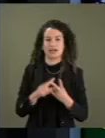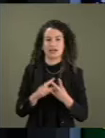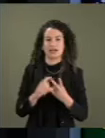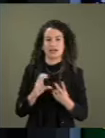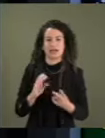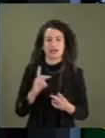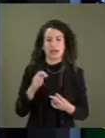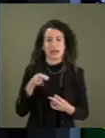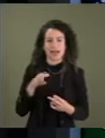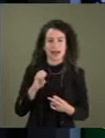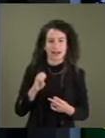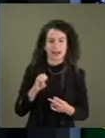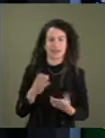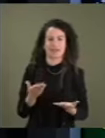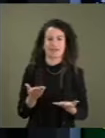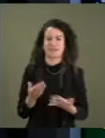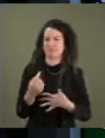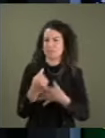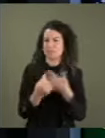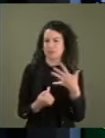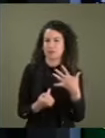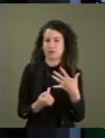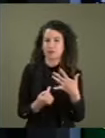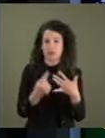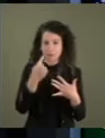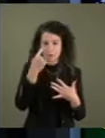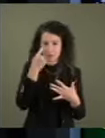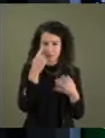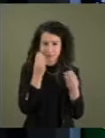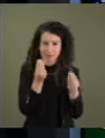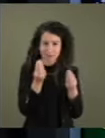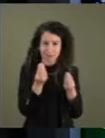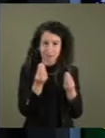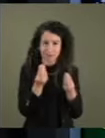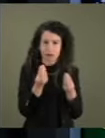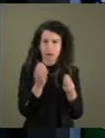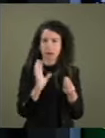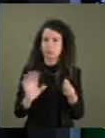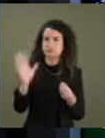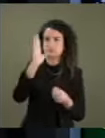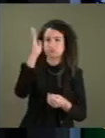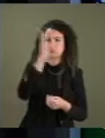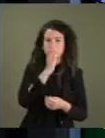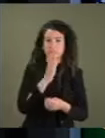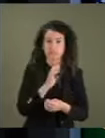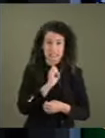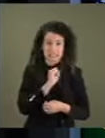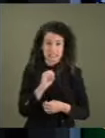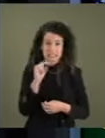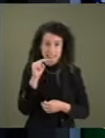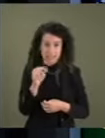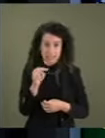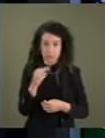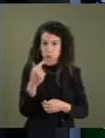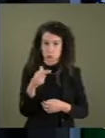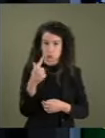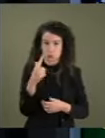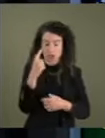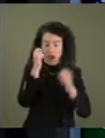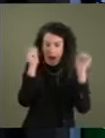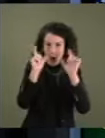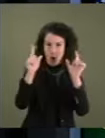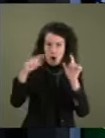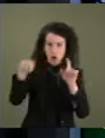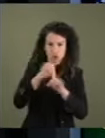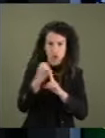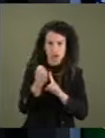Olha a que ponto nós chegamos hoje no Brasil. Se isso não acordar a sociedade, eu não